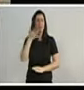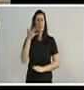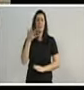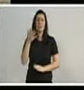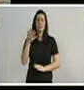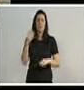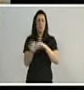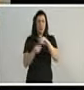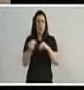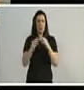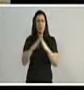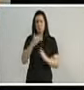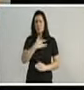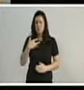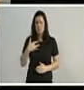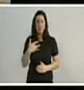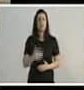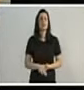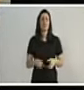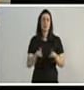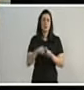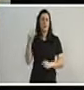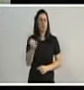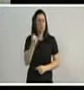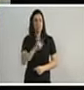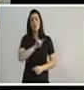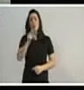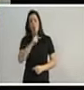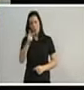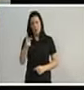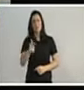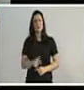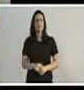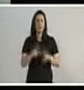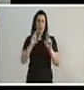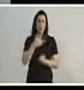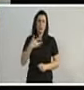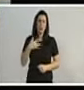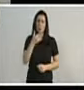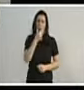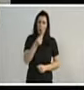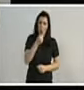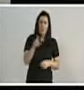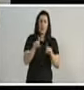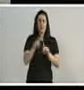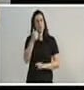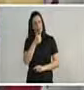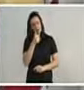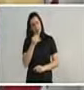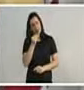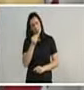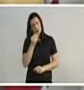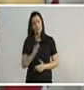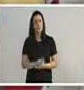as unidades saúde enfim como também é importante as demais que tratam da saúde do homem e da mulher obviamente